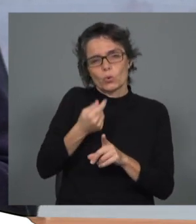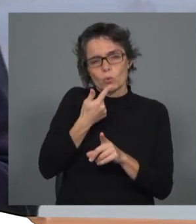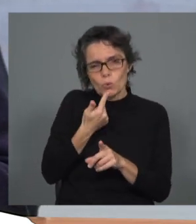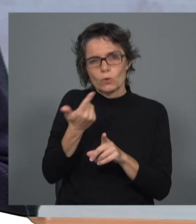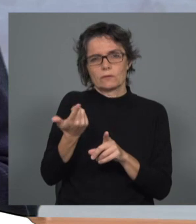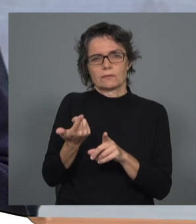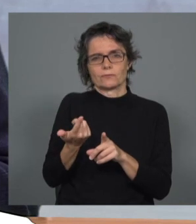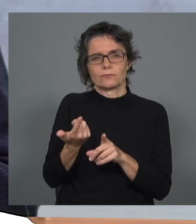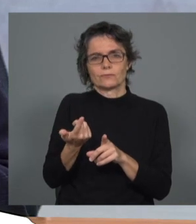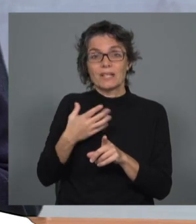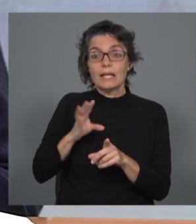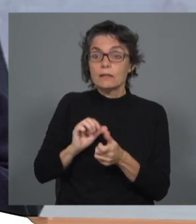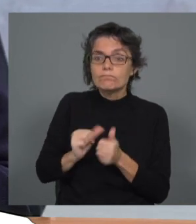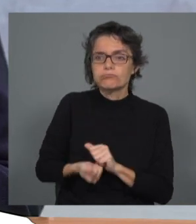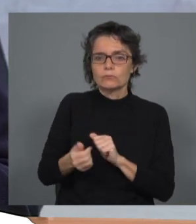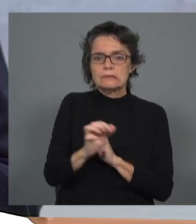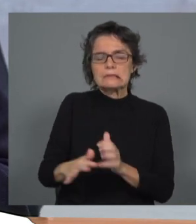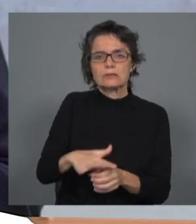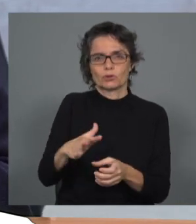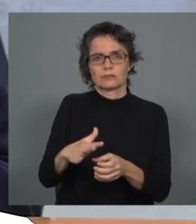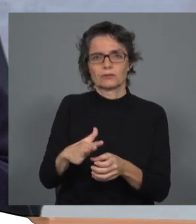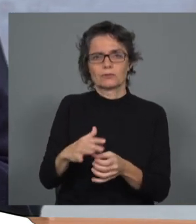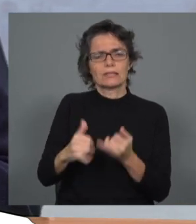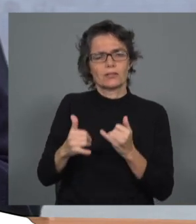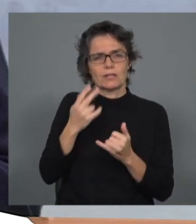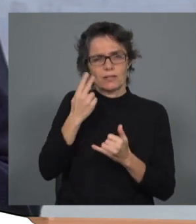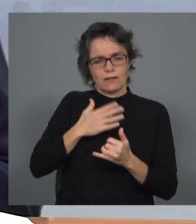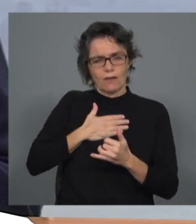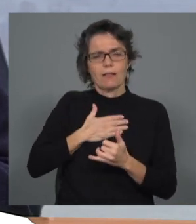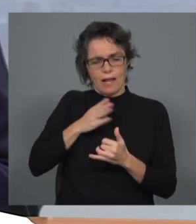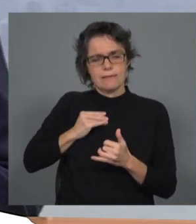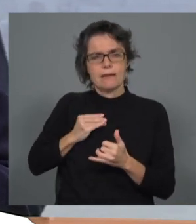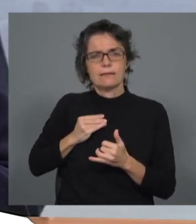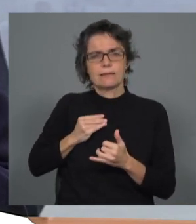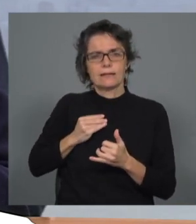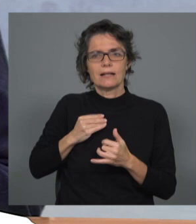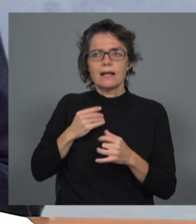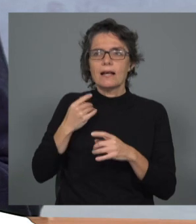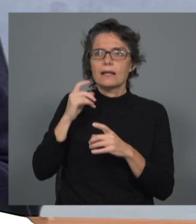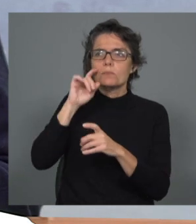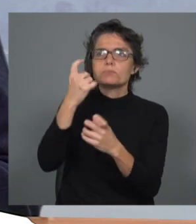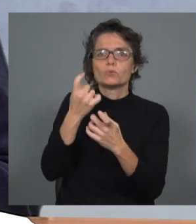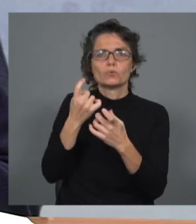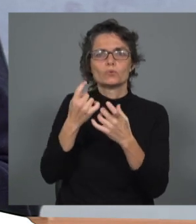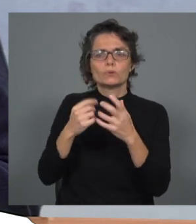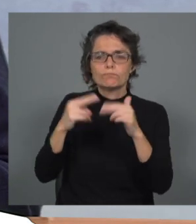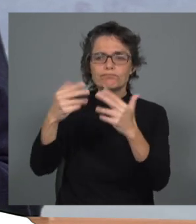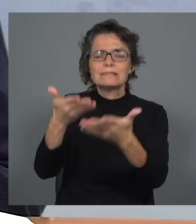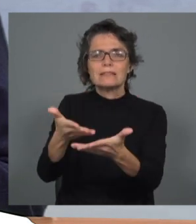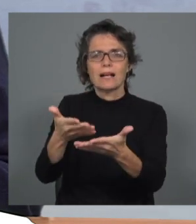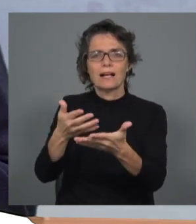mudar as situações, para de facto construir o reino de Deus. Histórias que nos podem